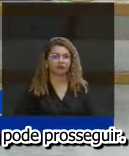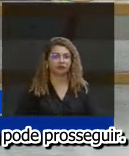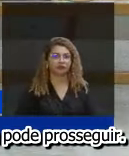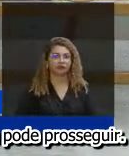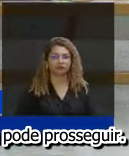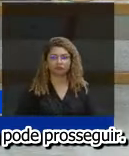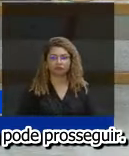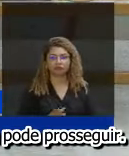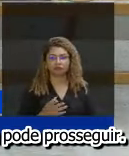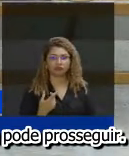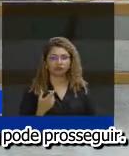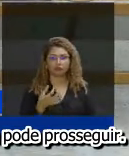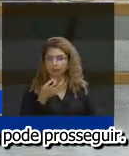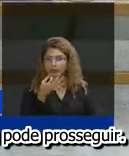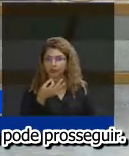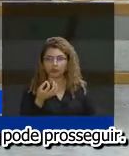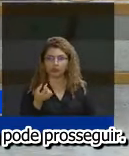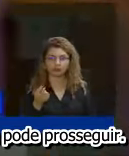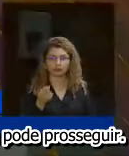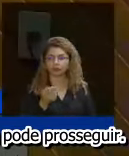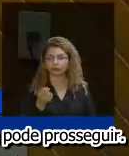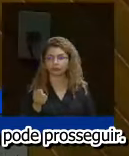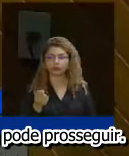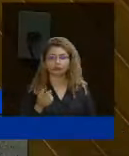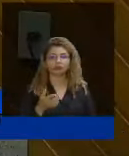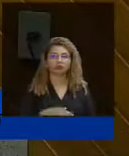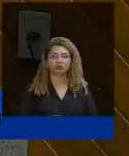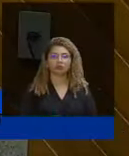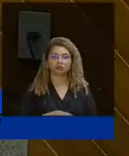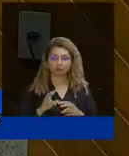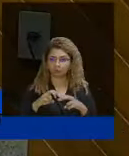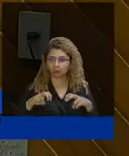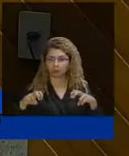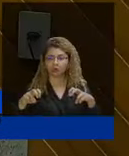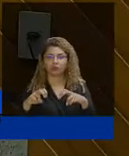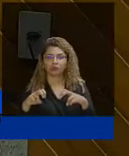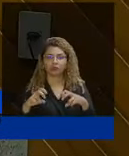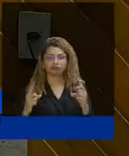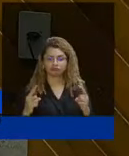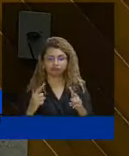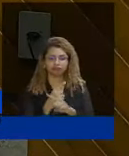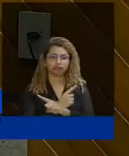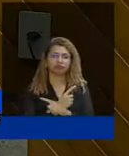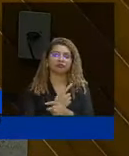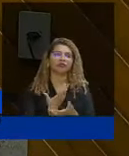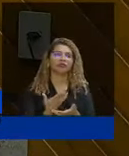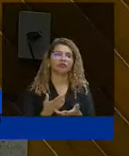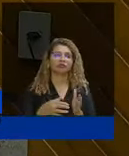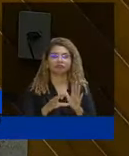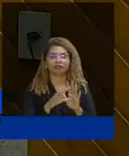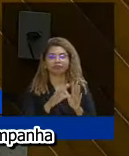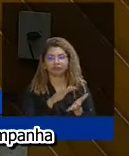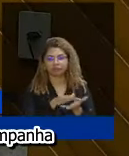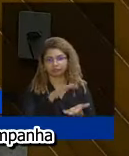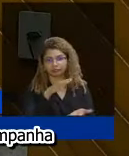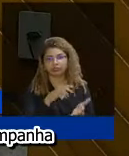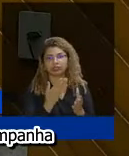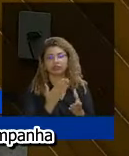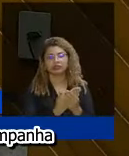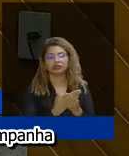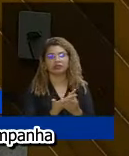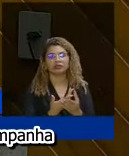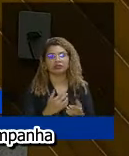Alguma objeção ou conhecimento? Nenhum. Vossa Excelência pode prosseguir. Obrigado, senhor presidente. A controvérsia dos autos reside na análise das consequências da decisão